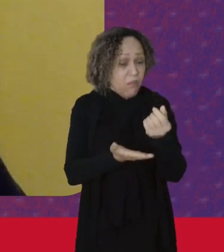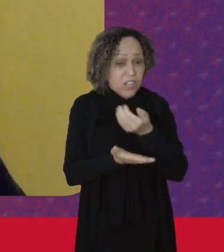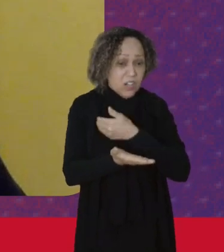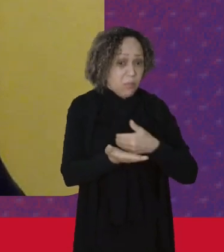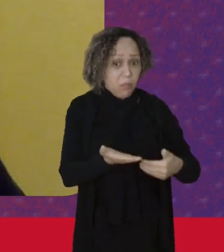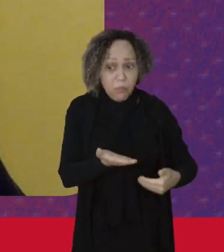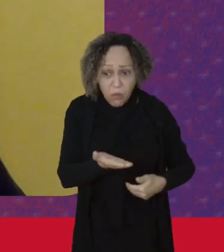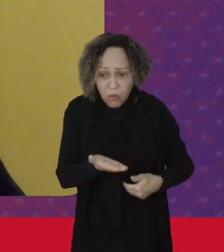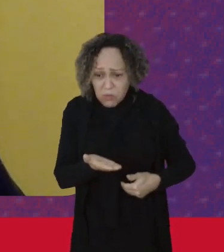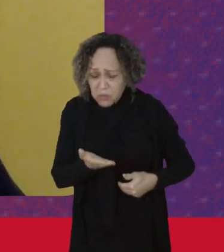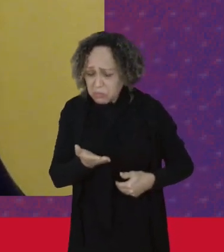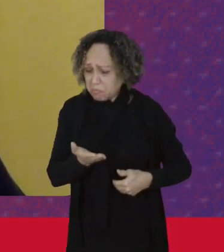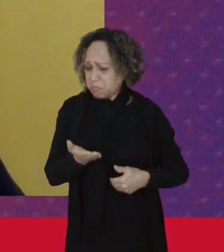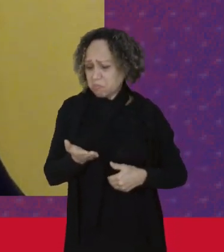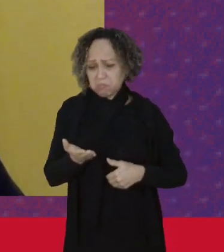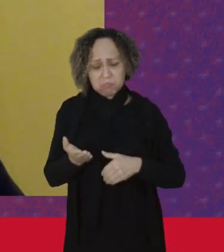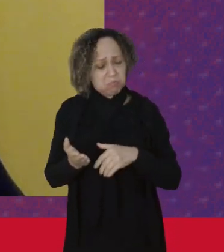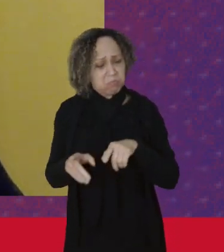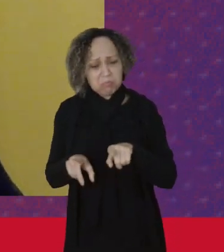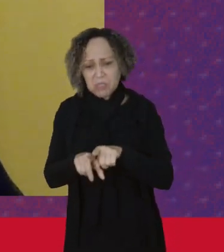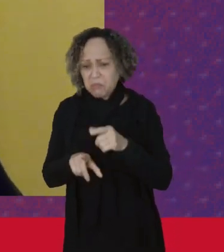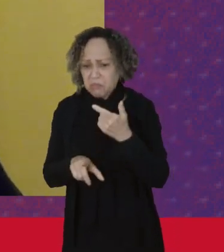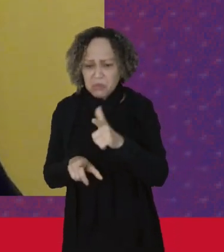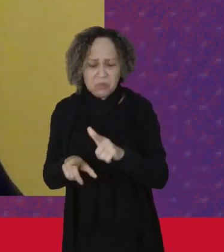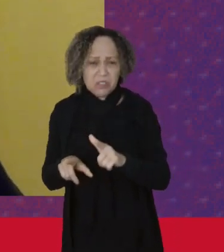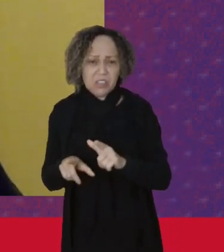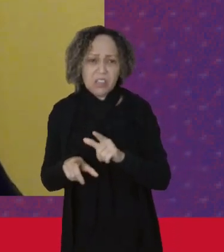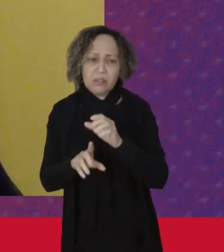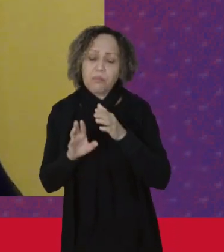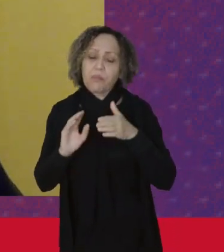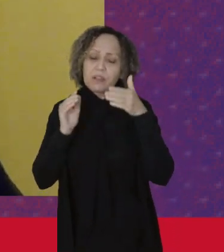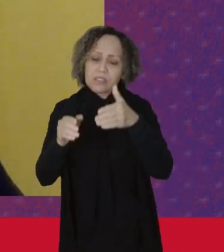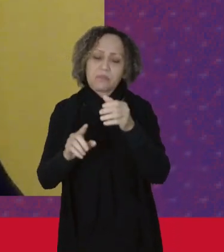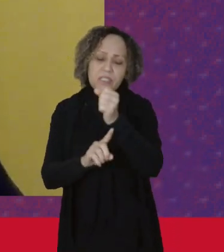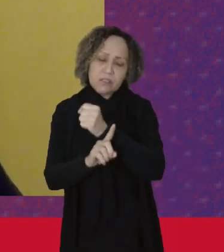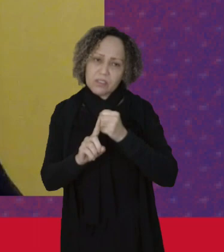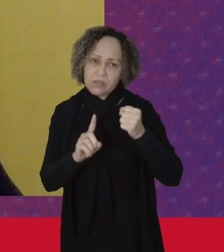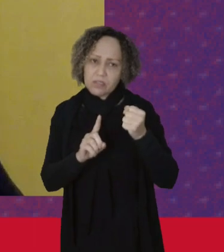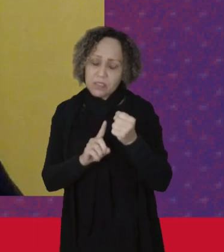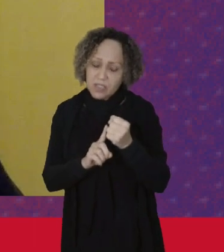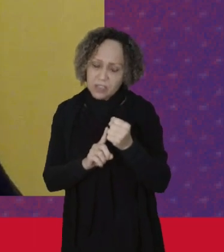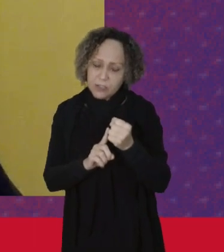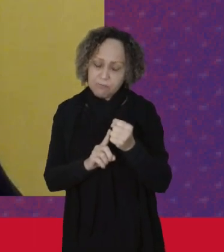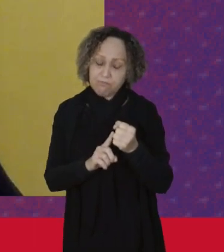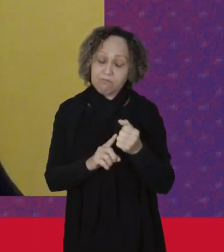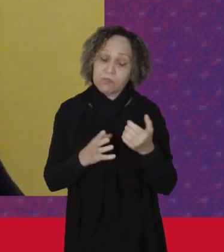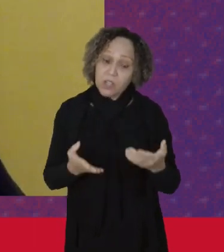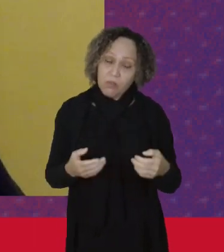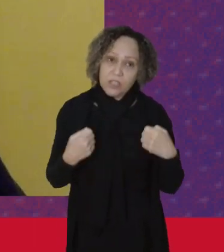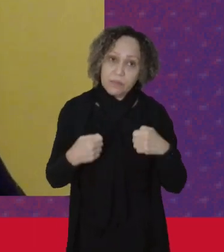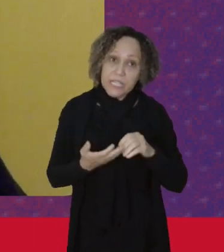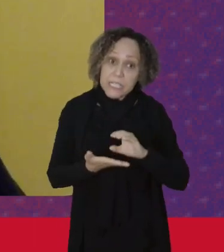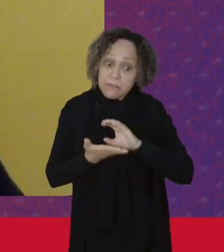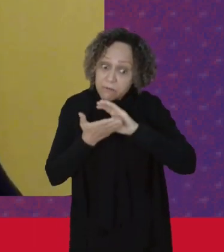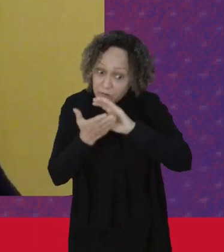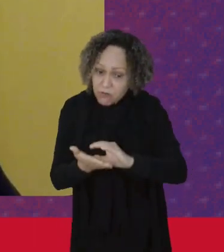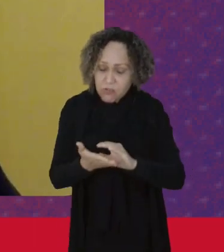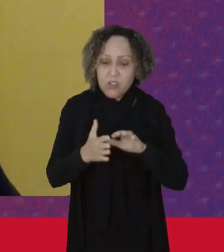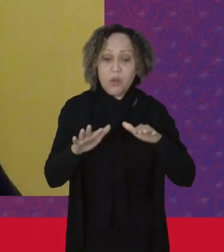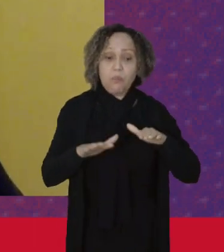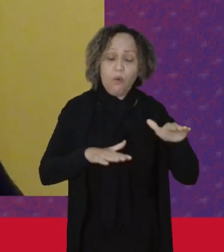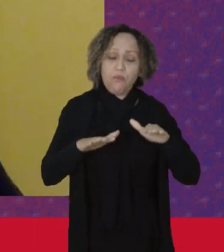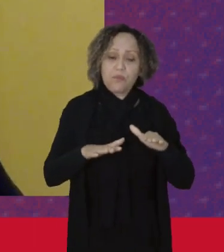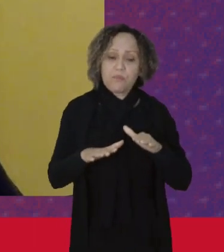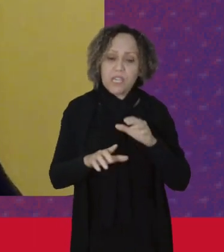a gente careceu muito de investimentos em movimentos sociais, em investimento público,